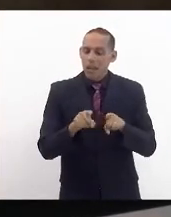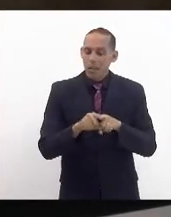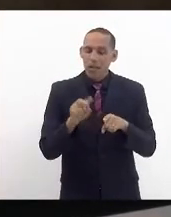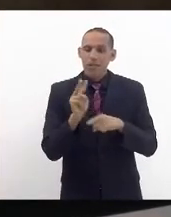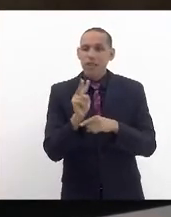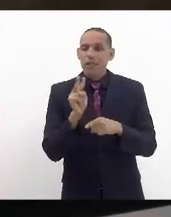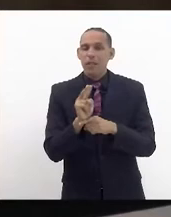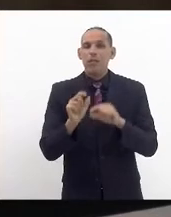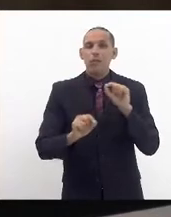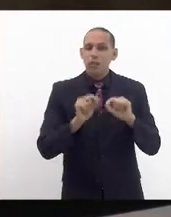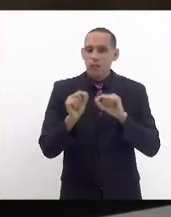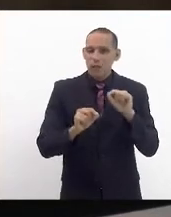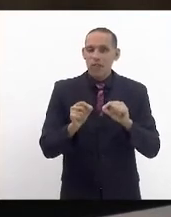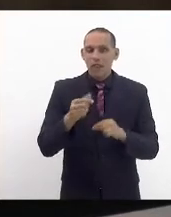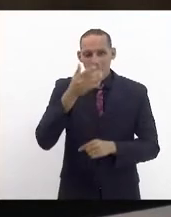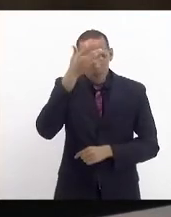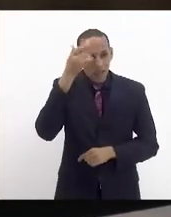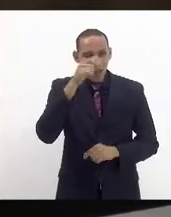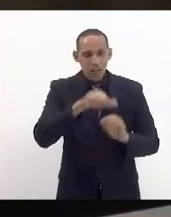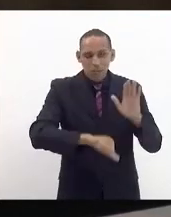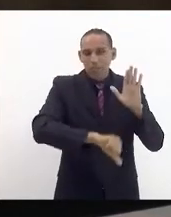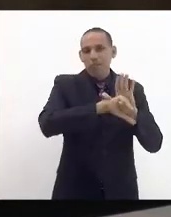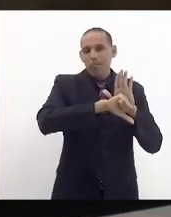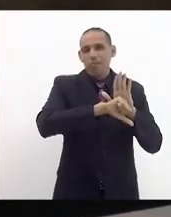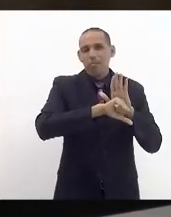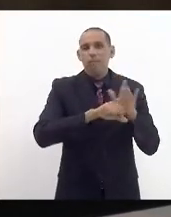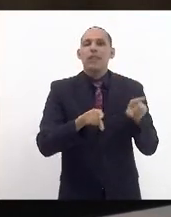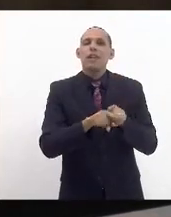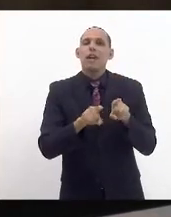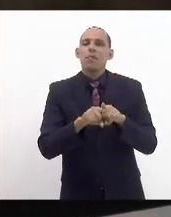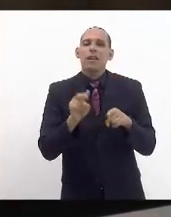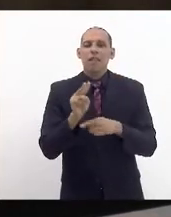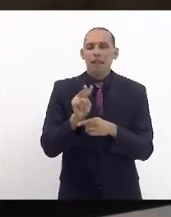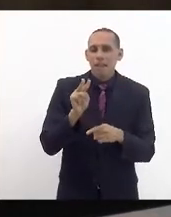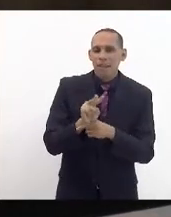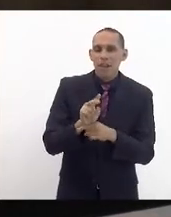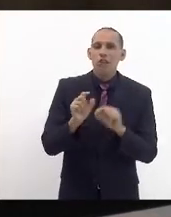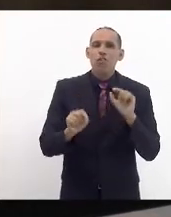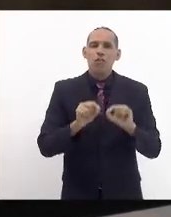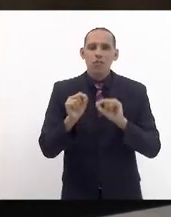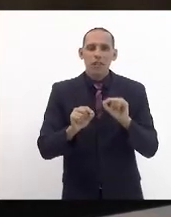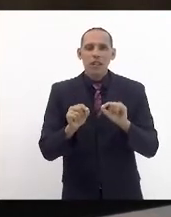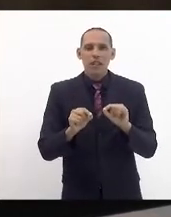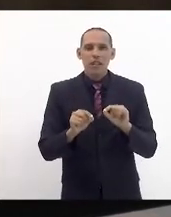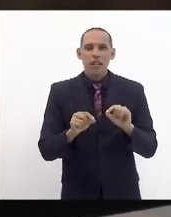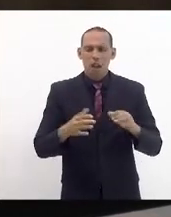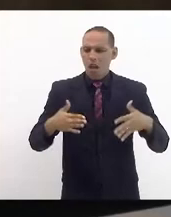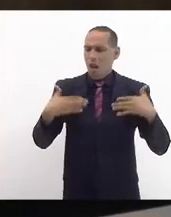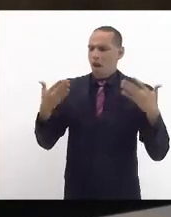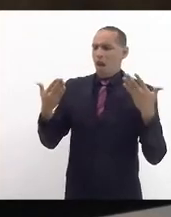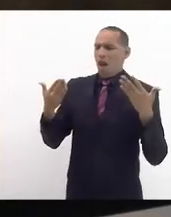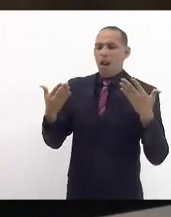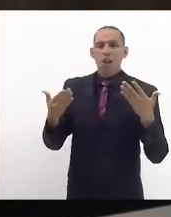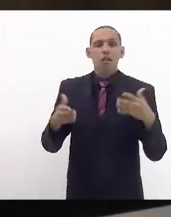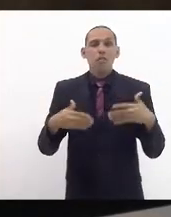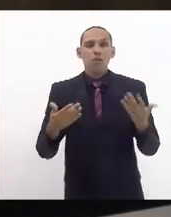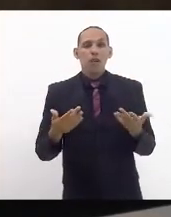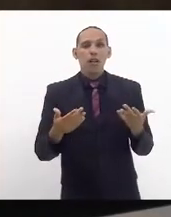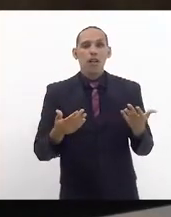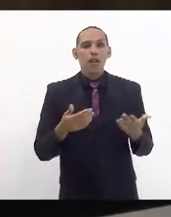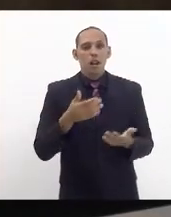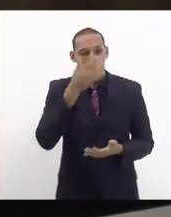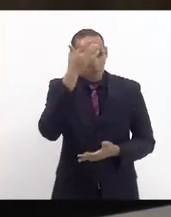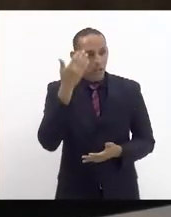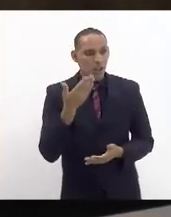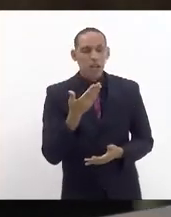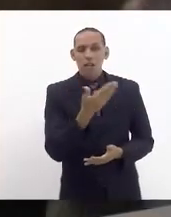defendem criminosos. São as mesmas que têm indignação seletiva quando um